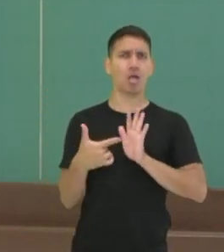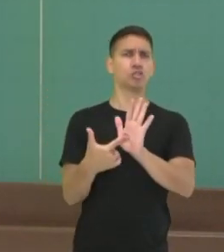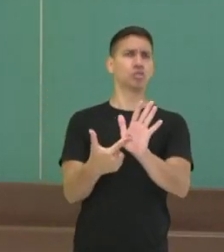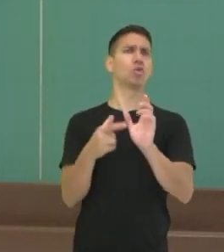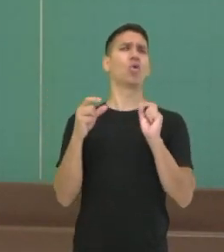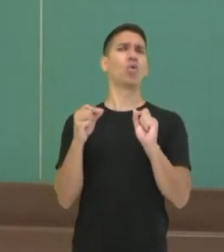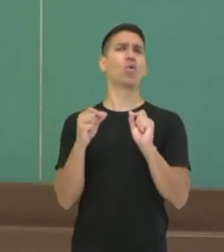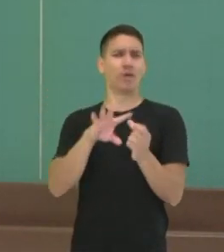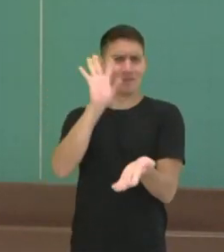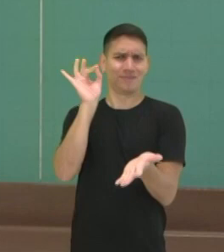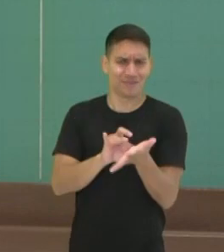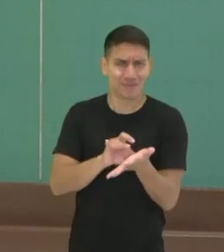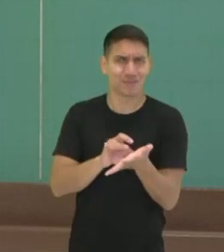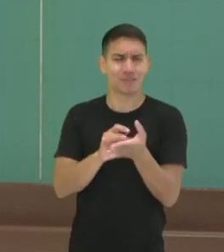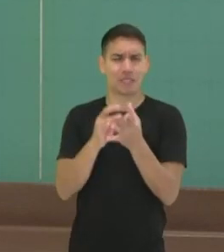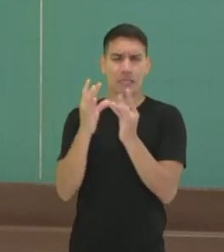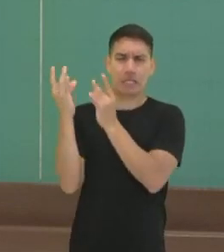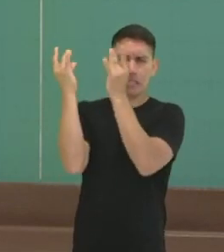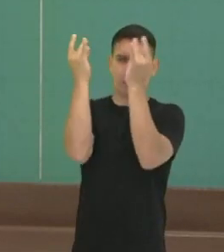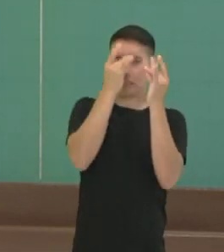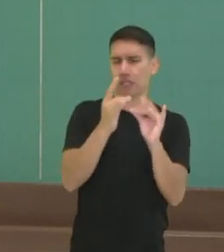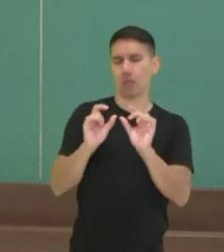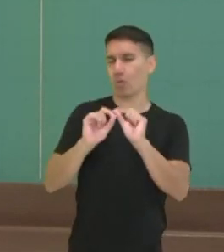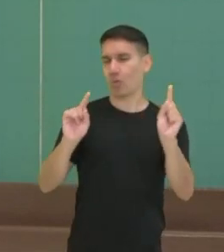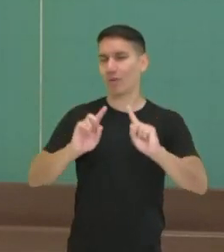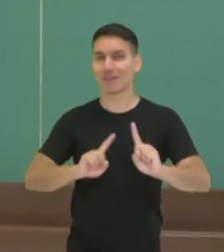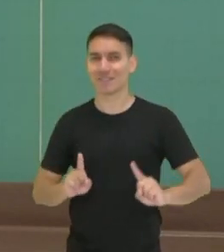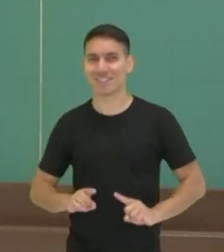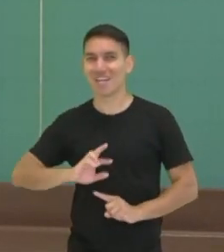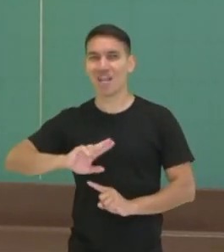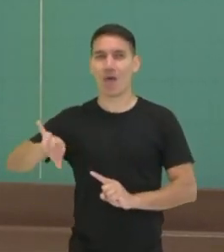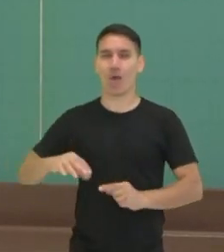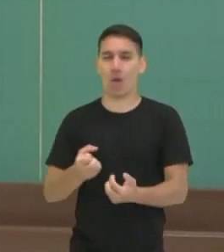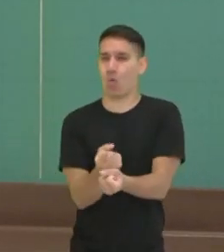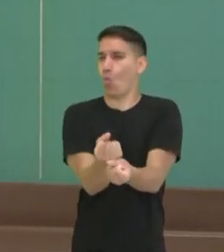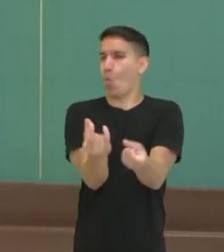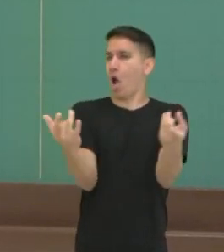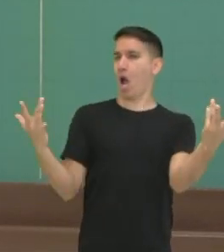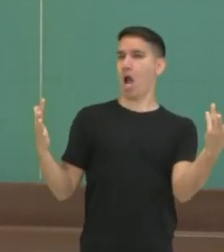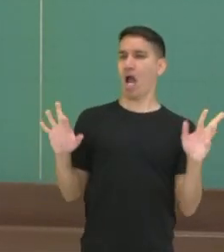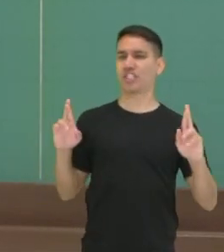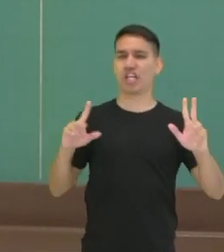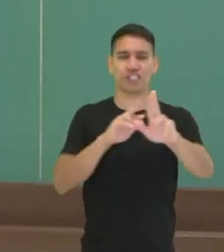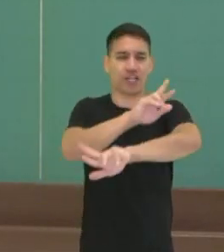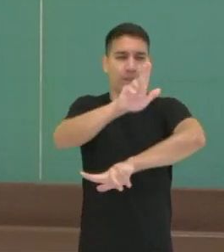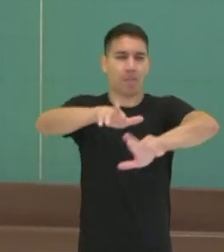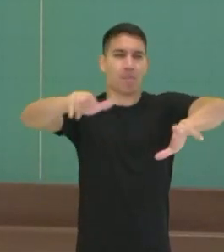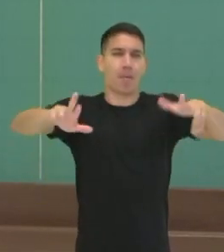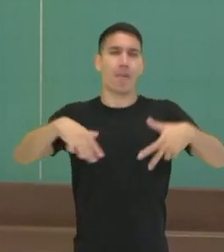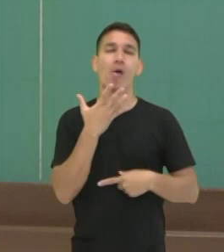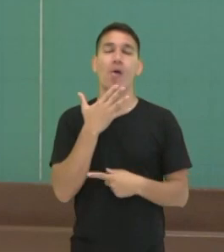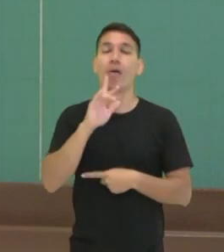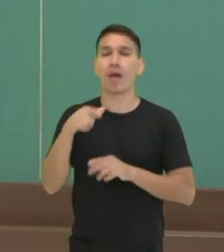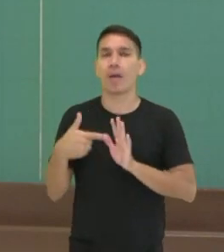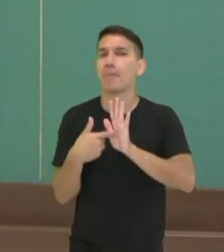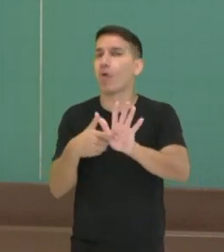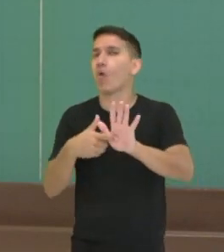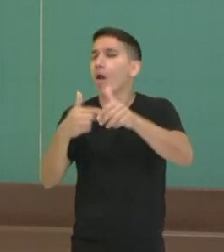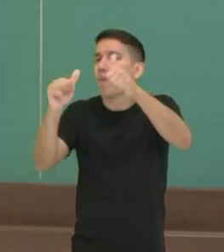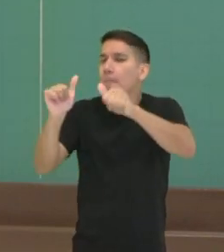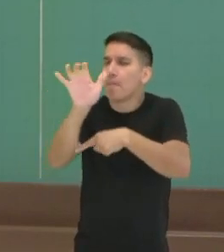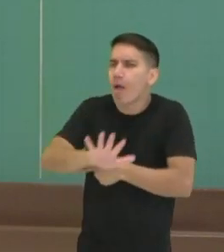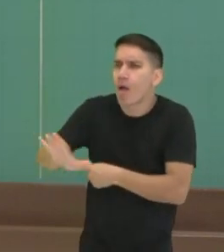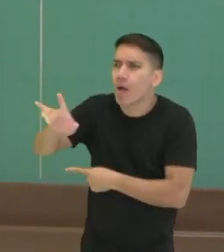extremamente realista. Eles não estavam preocupados com volume, com contraste de cores. Eles estavam preocupados com figuras que a pessoa pudesse ter